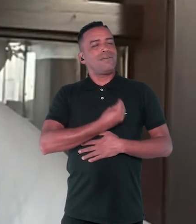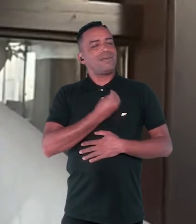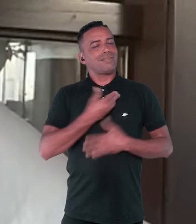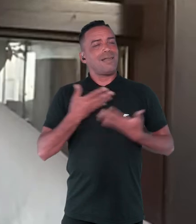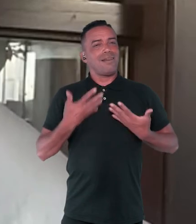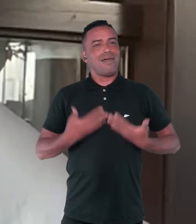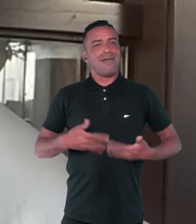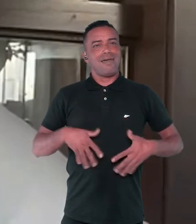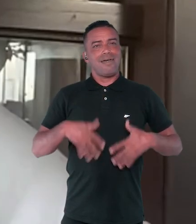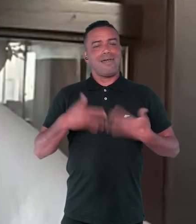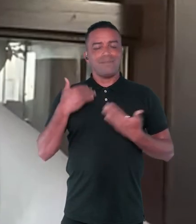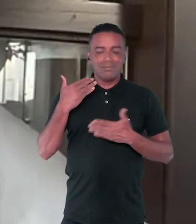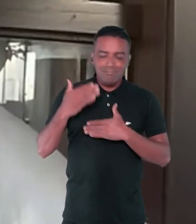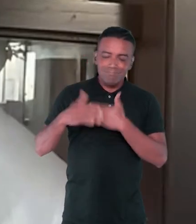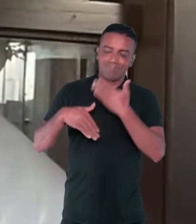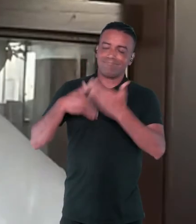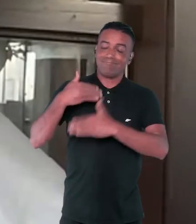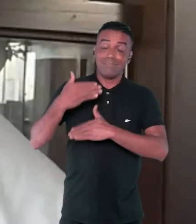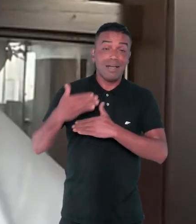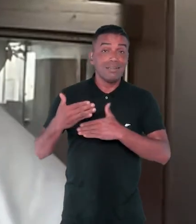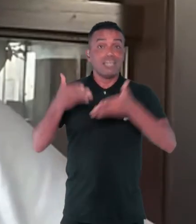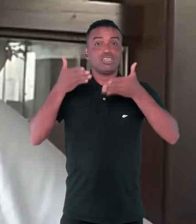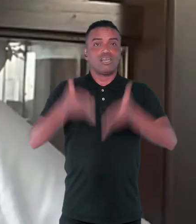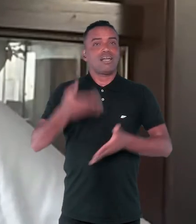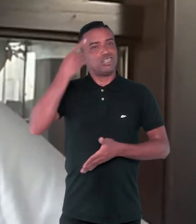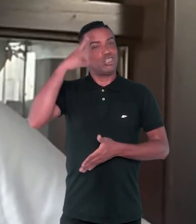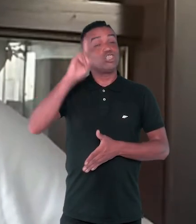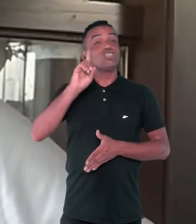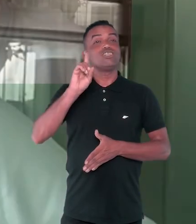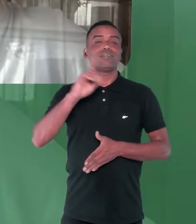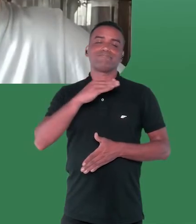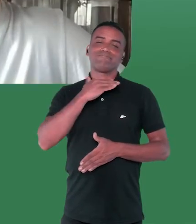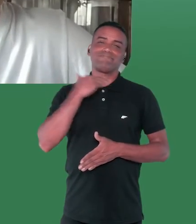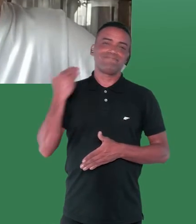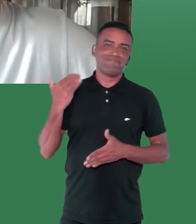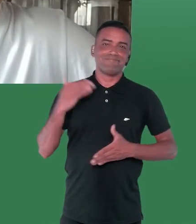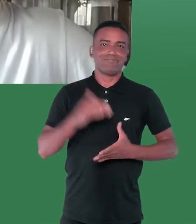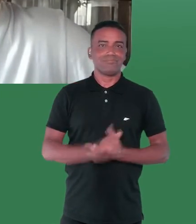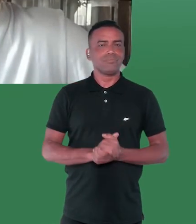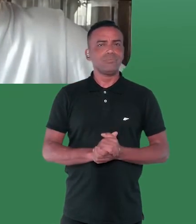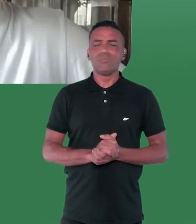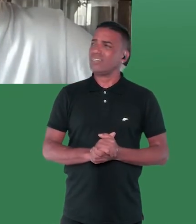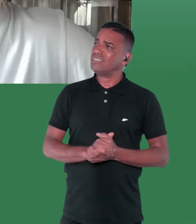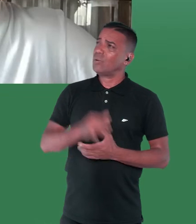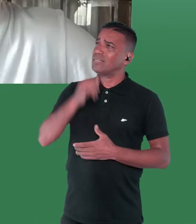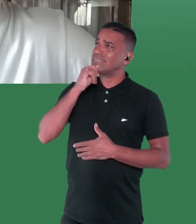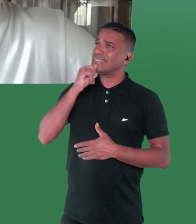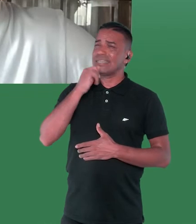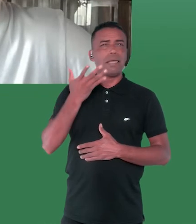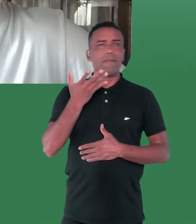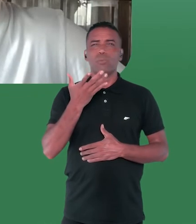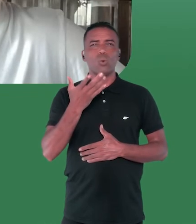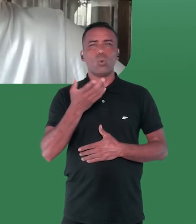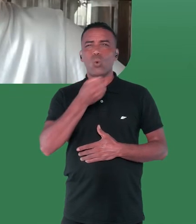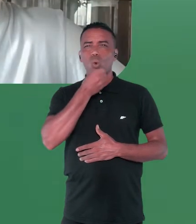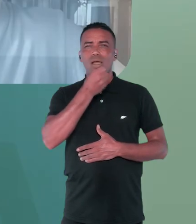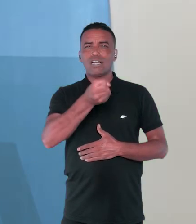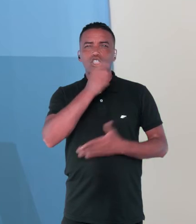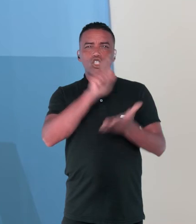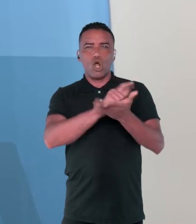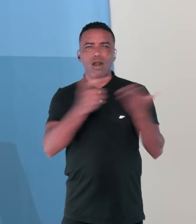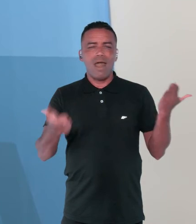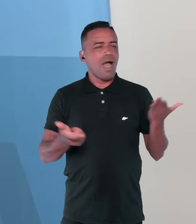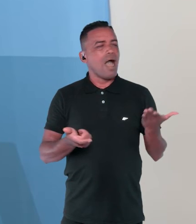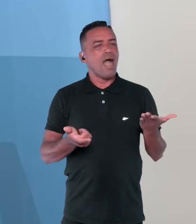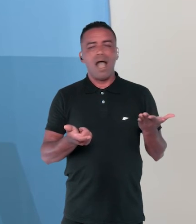deixar fluir até chegar o grande dia. E aquela matéria que ficou inesquecível, que você falou